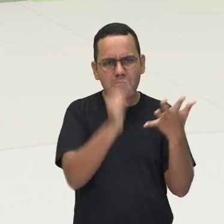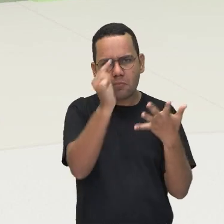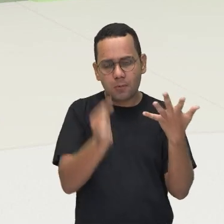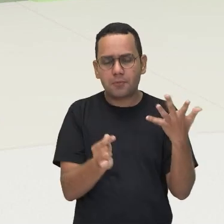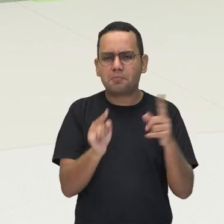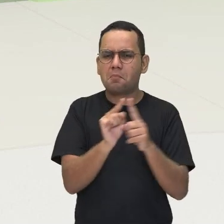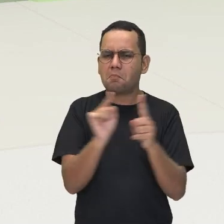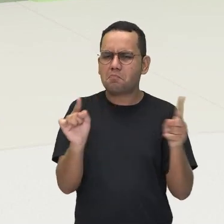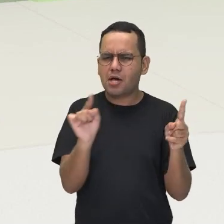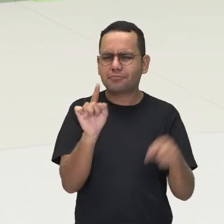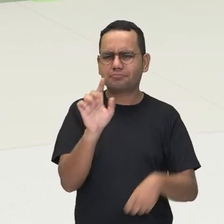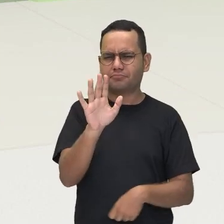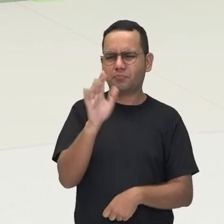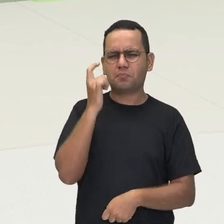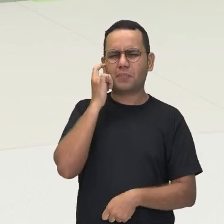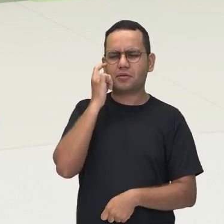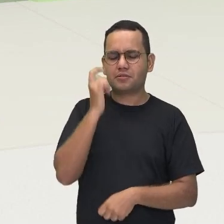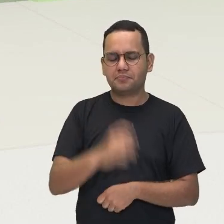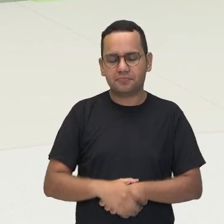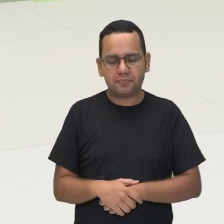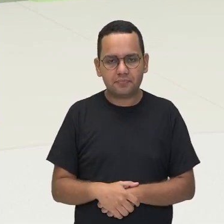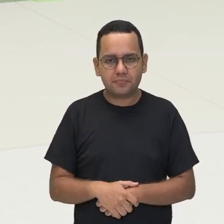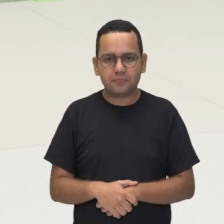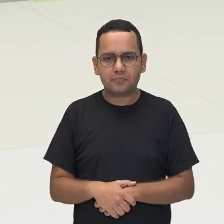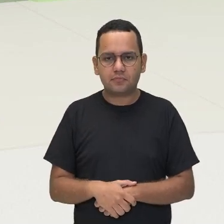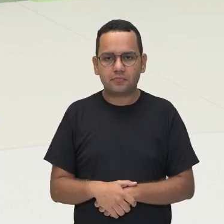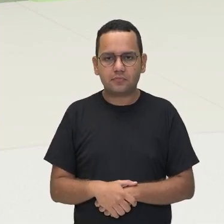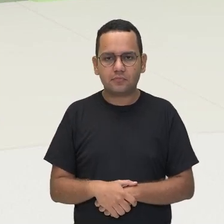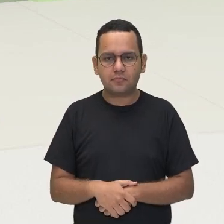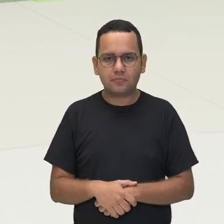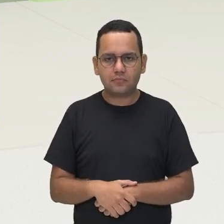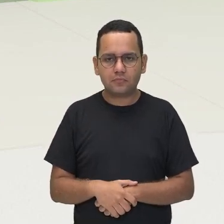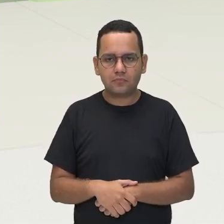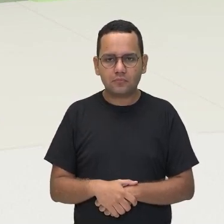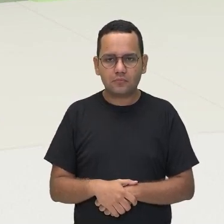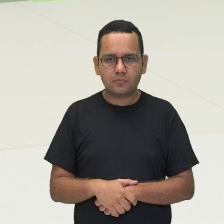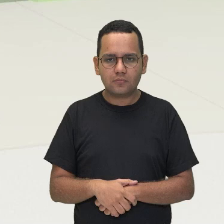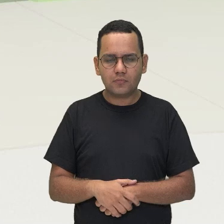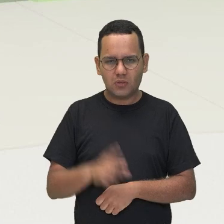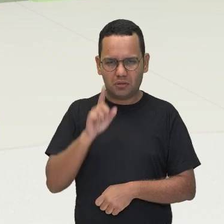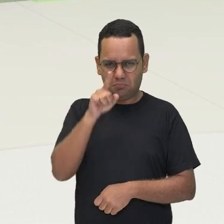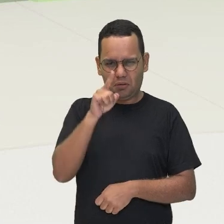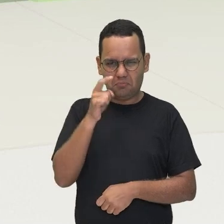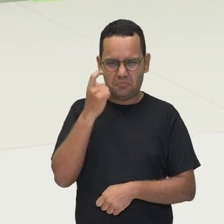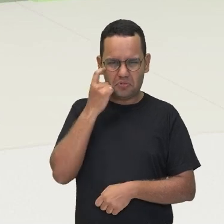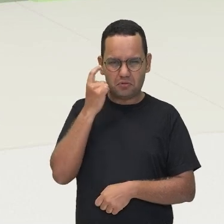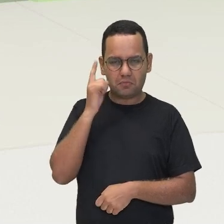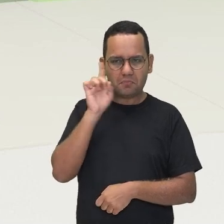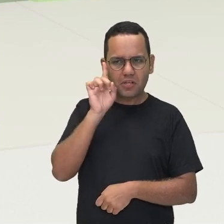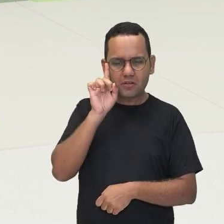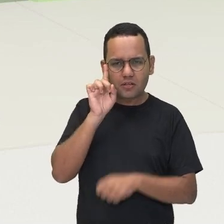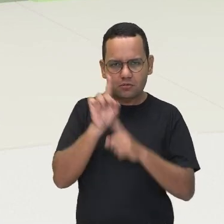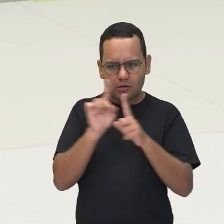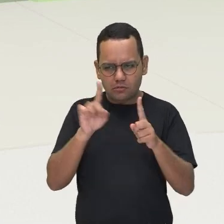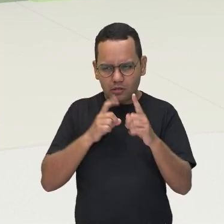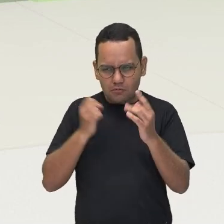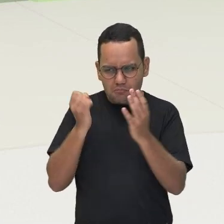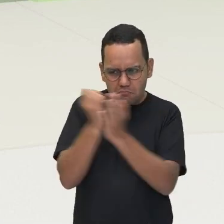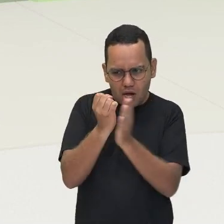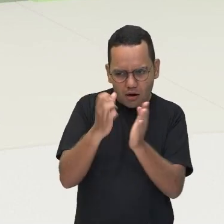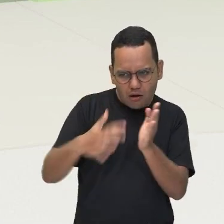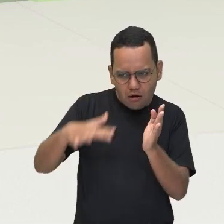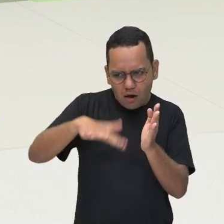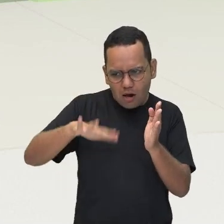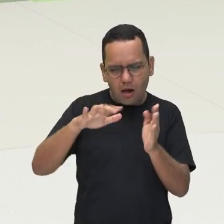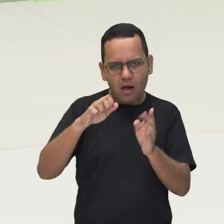se você, no seu dia a dia, tem algum impacto sobre o meio ambiente? Será se você se